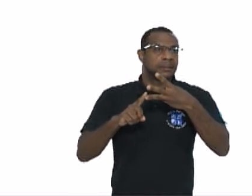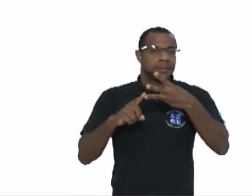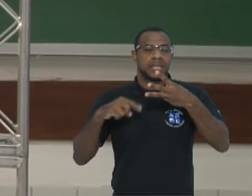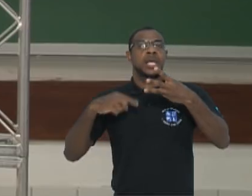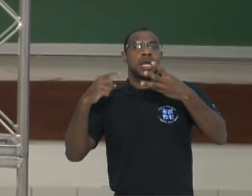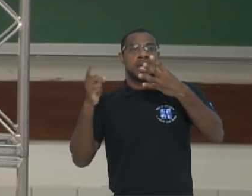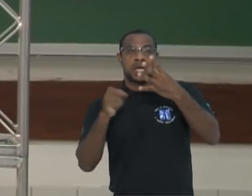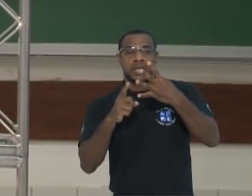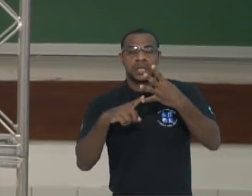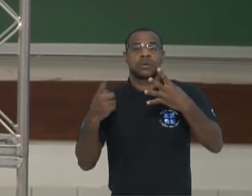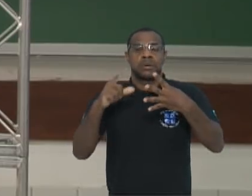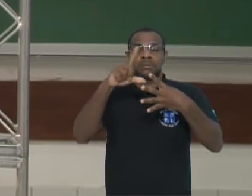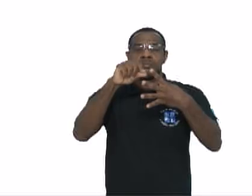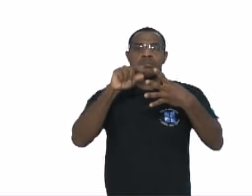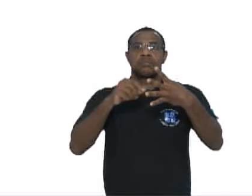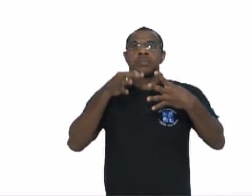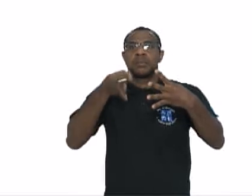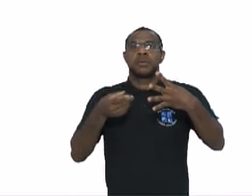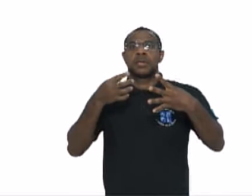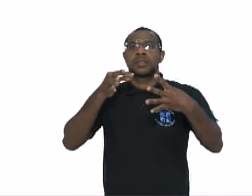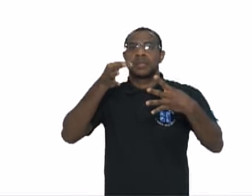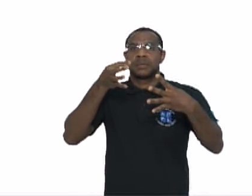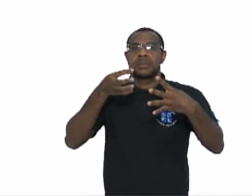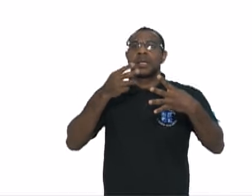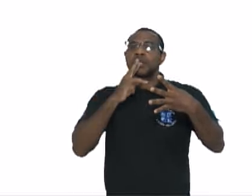personificação? Tempo.